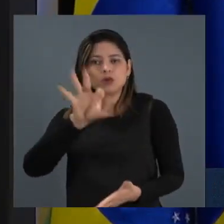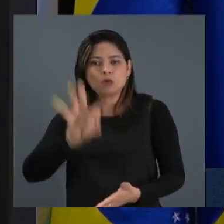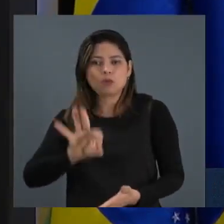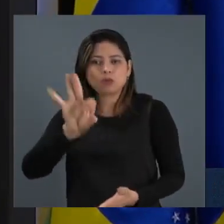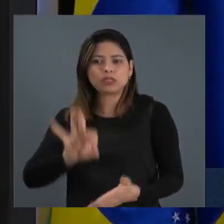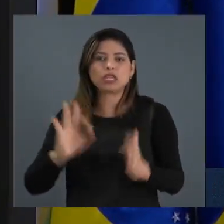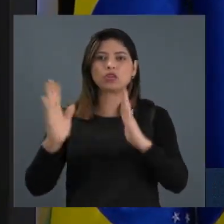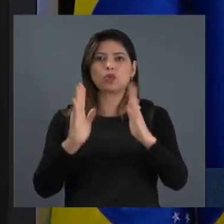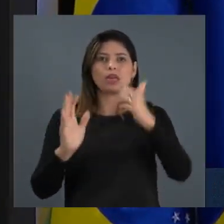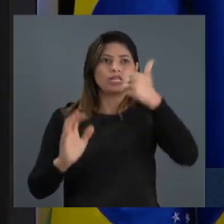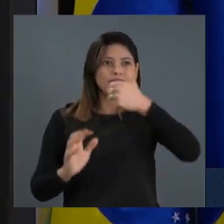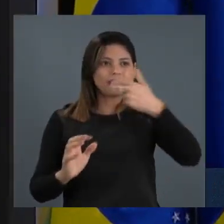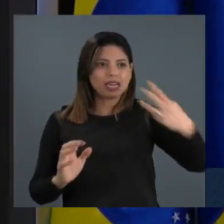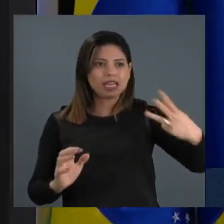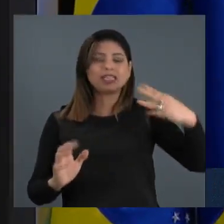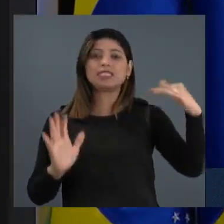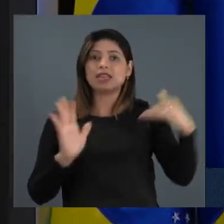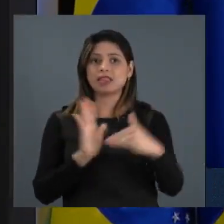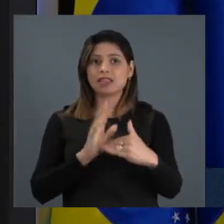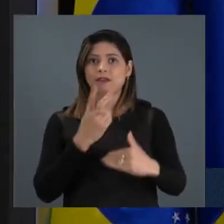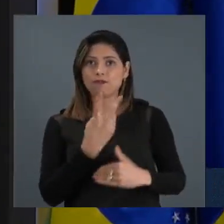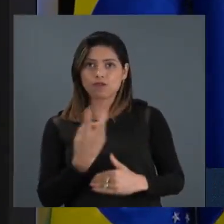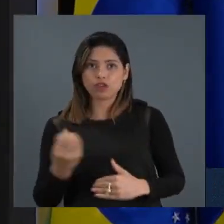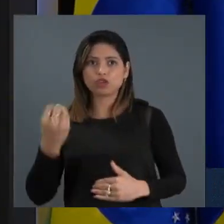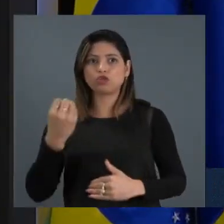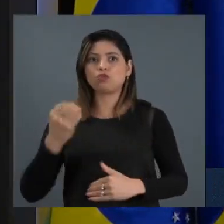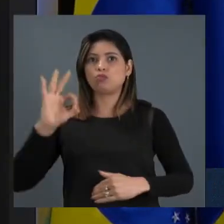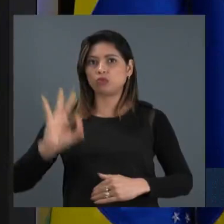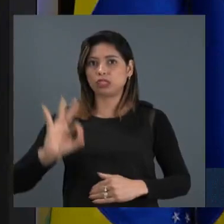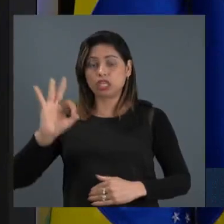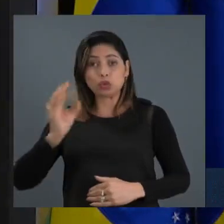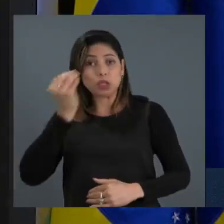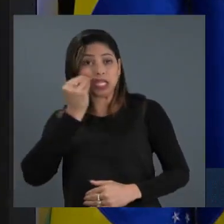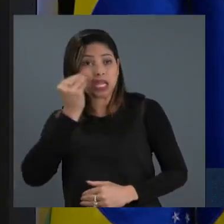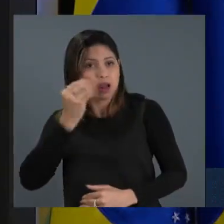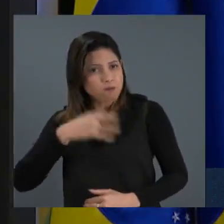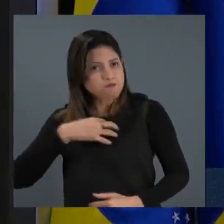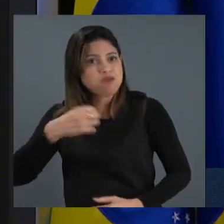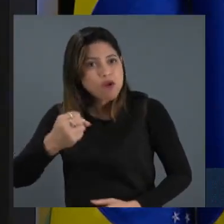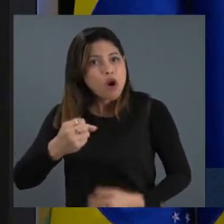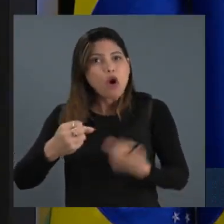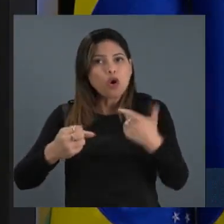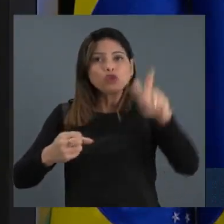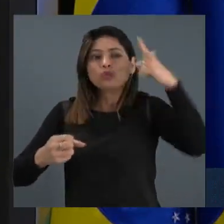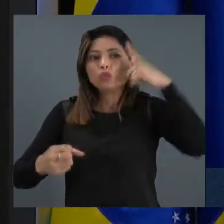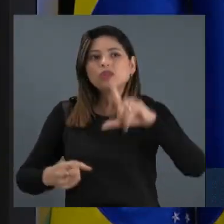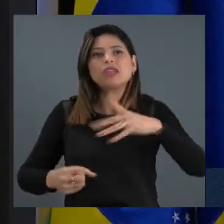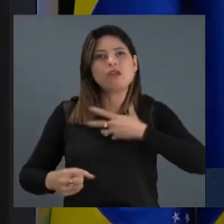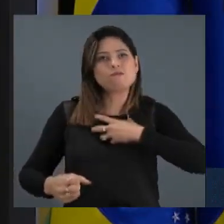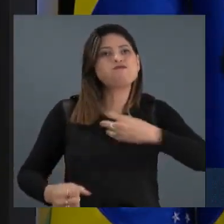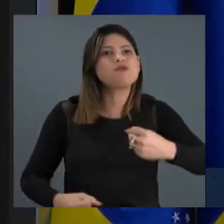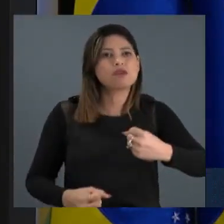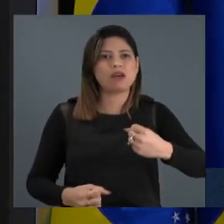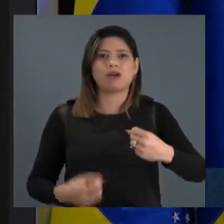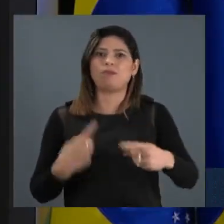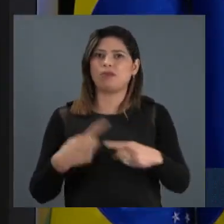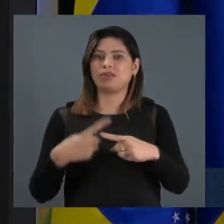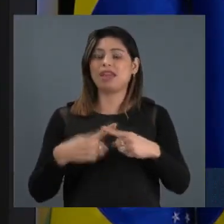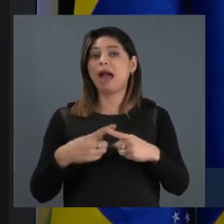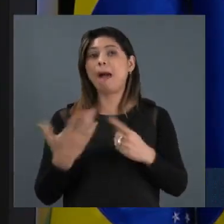e 20% já tentaram ou já conseguiram se matar. A média da população, sabe quanto é?